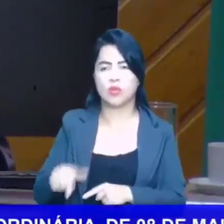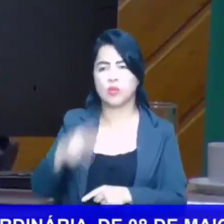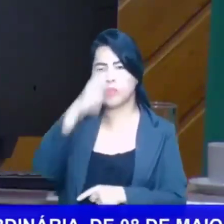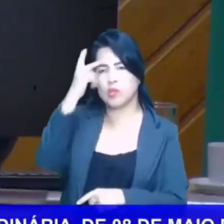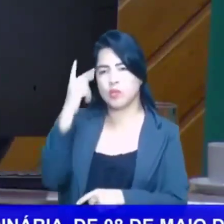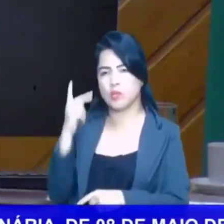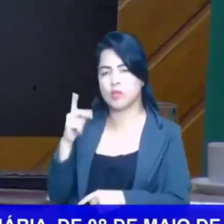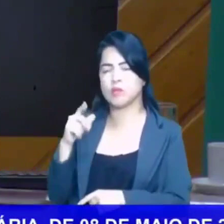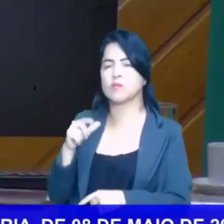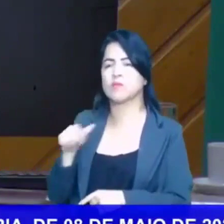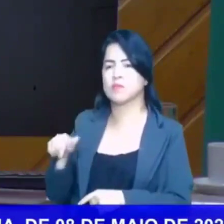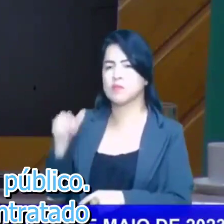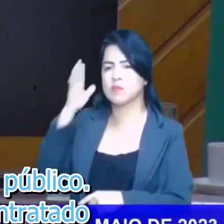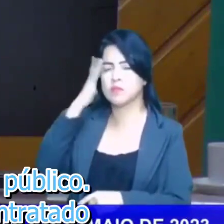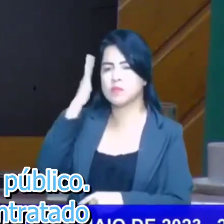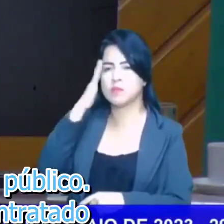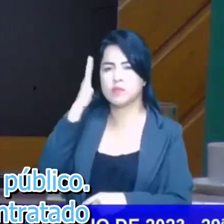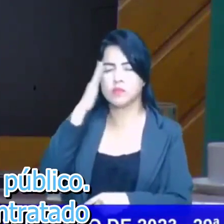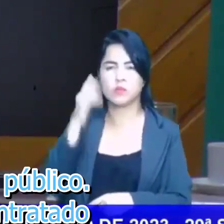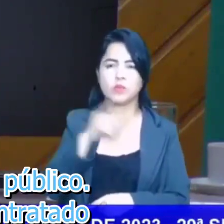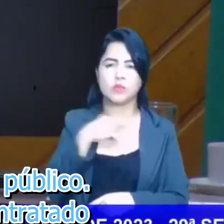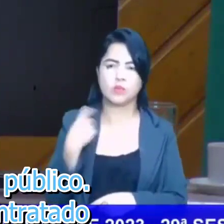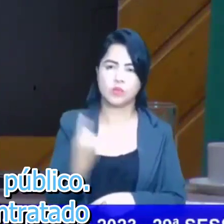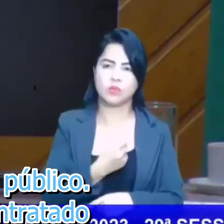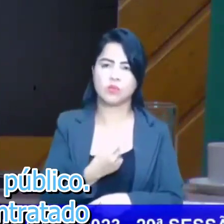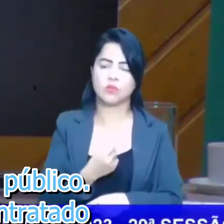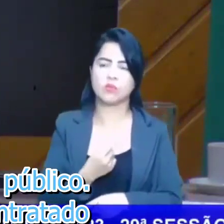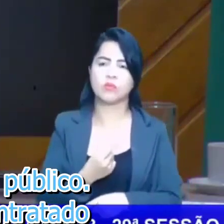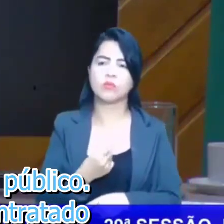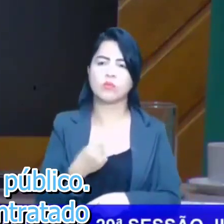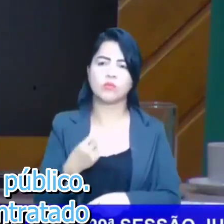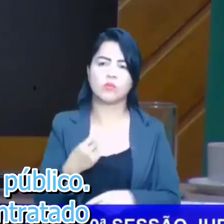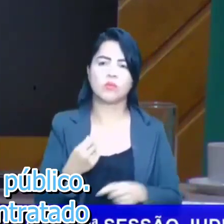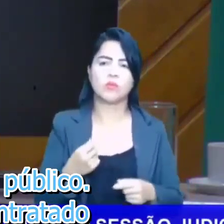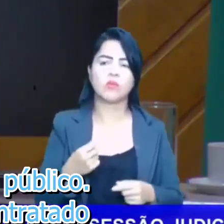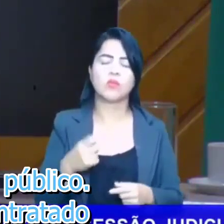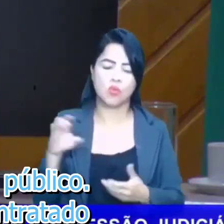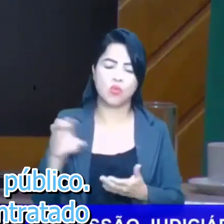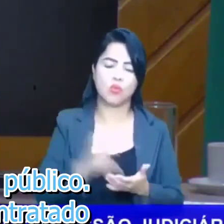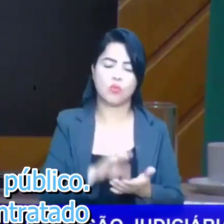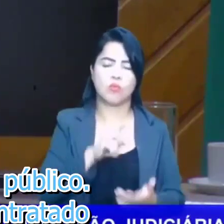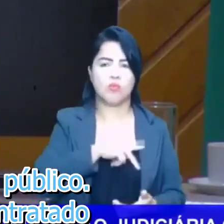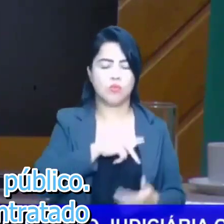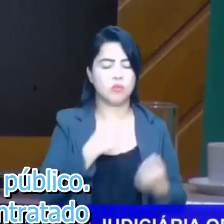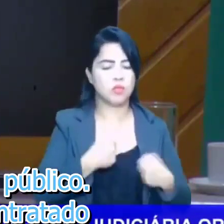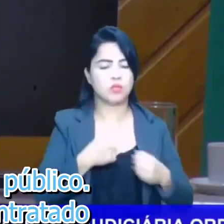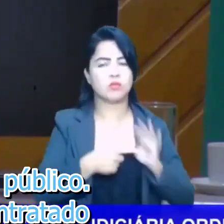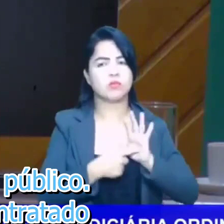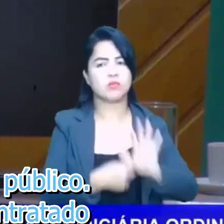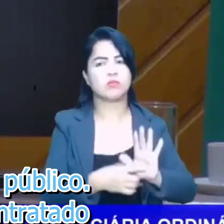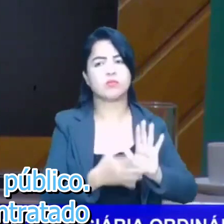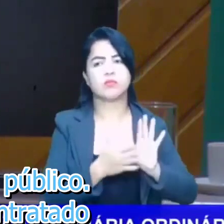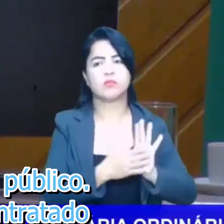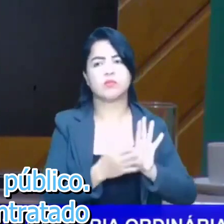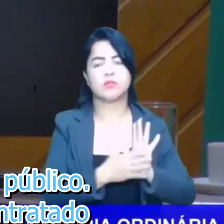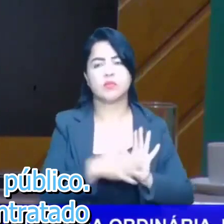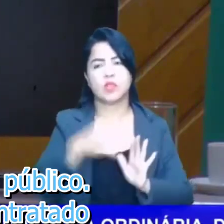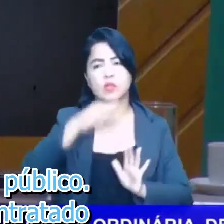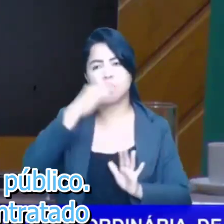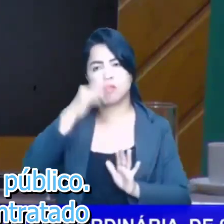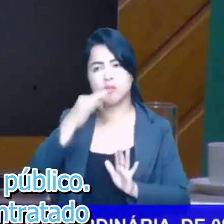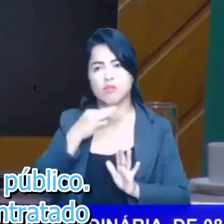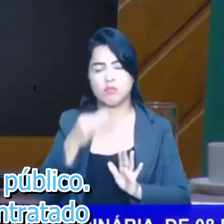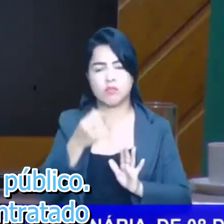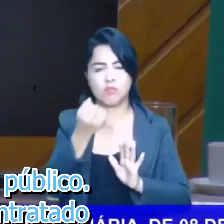sabe que essa é uma das formas pelas quais se esvai o dinheiro público. A justificativa, a imposição